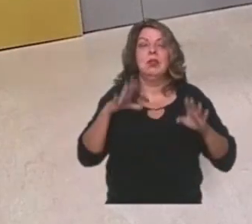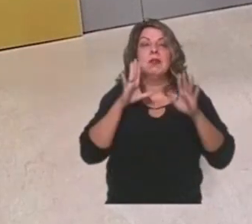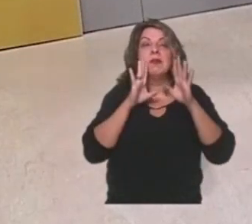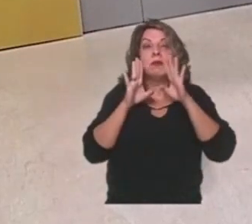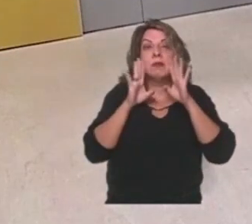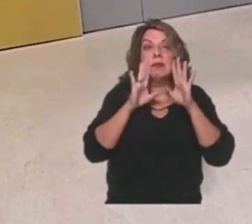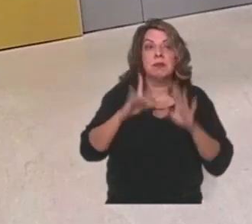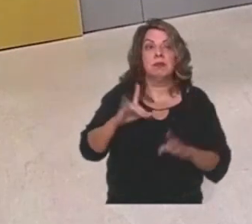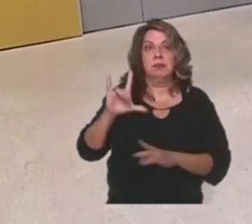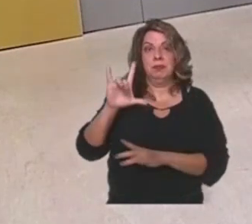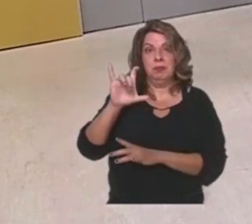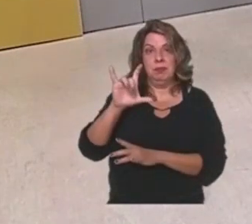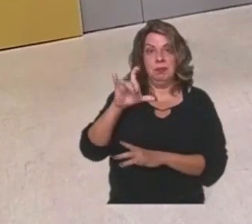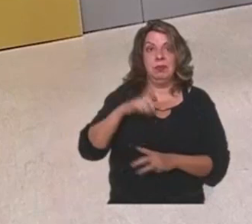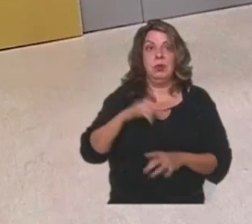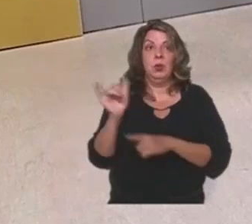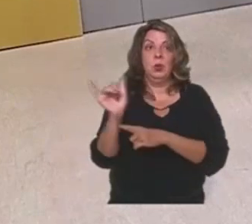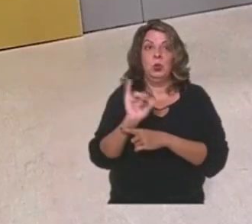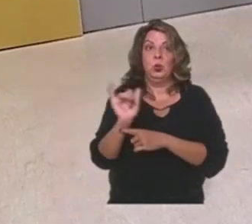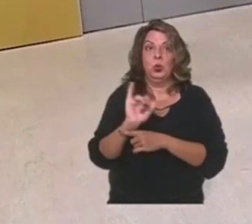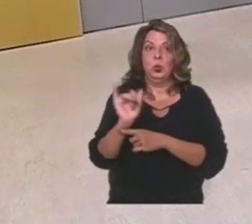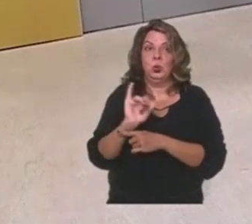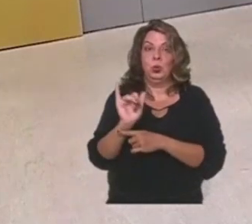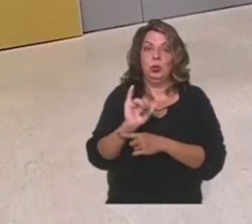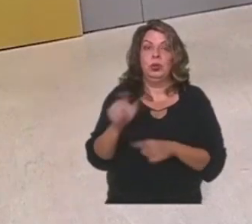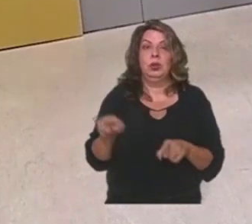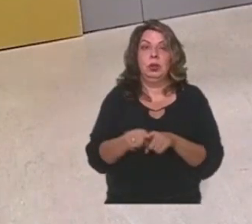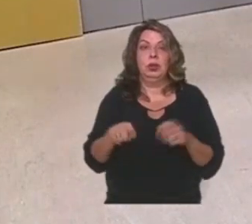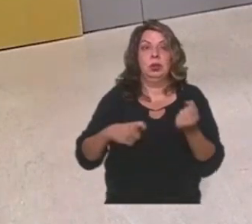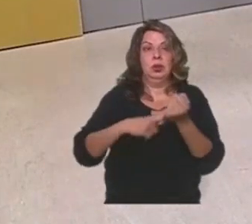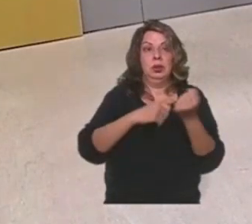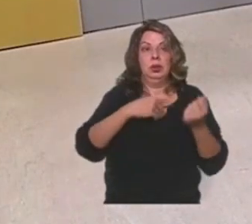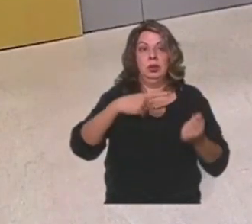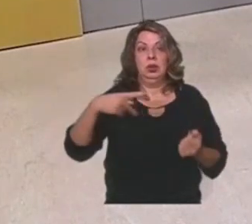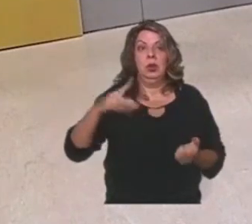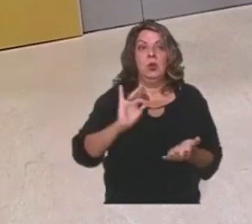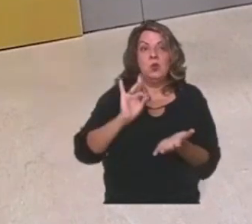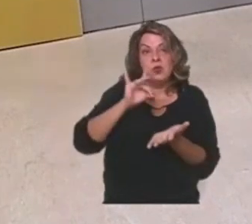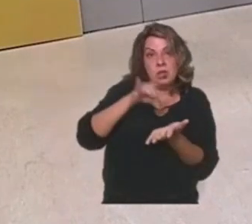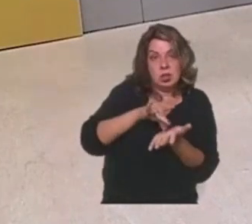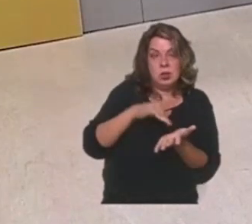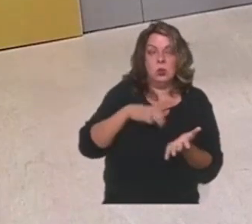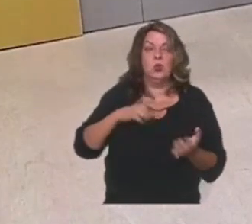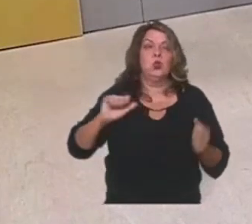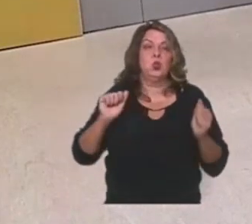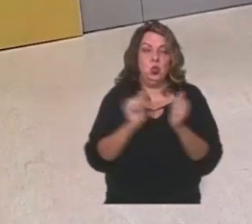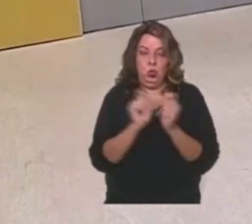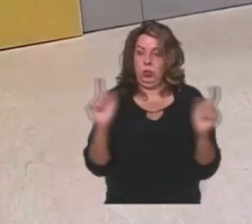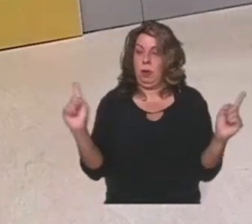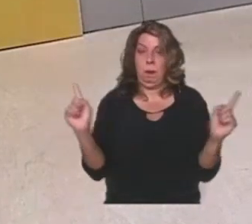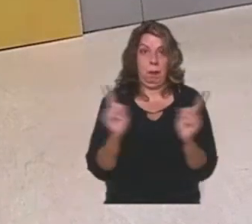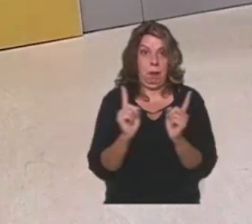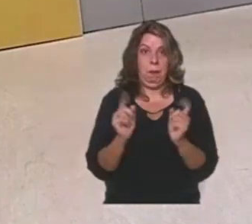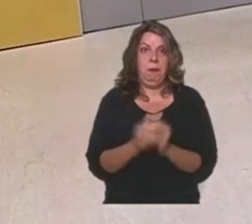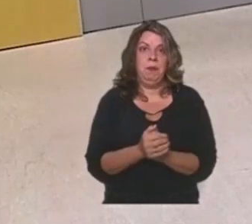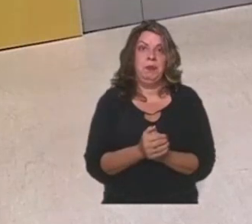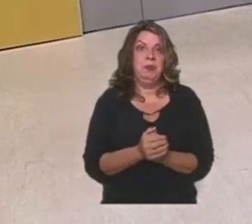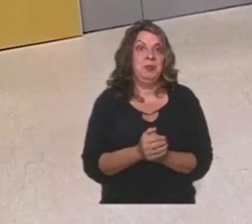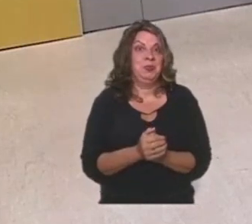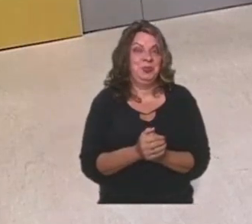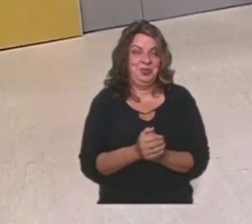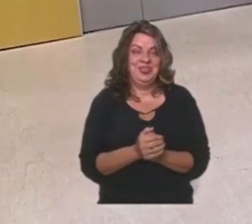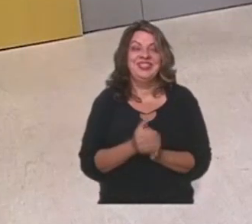Facebook, Instagram, YouTube, lá o perfil é Caju Cap Oficial, tudo juntinho, tá bom? Bom, ela já tá aqui,